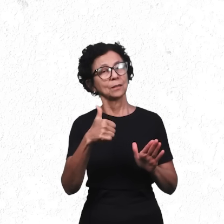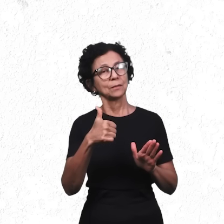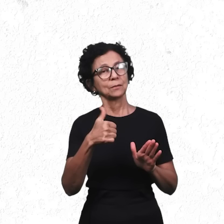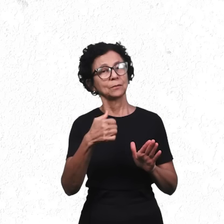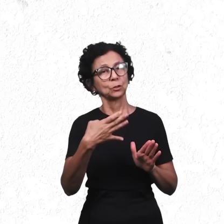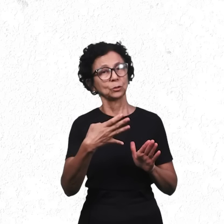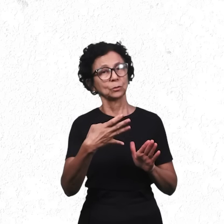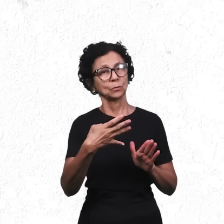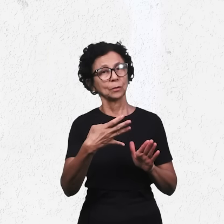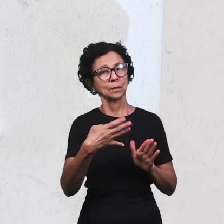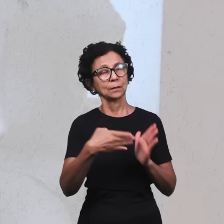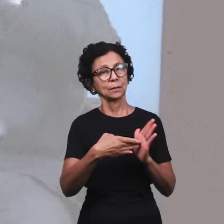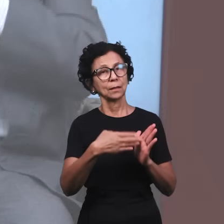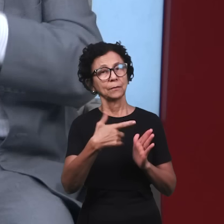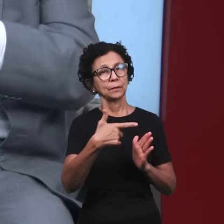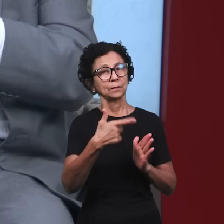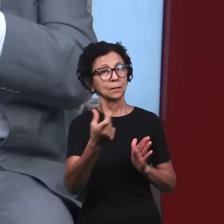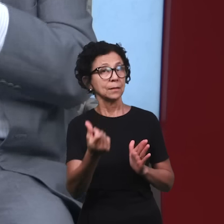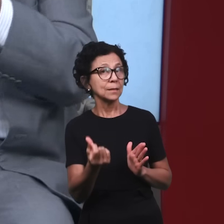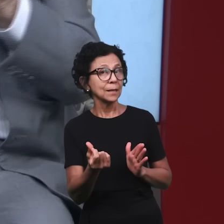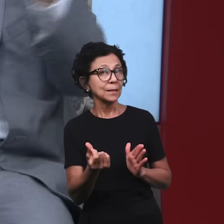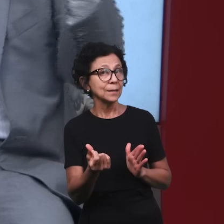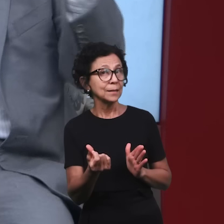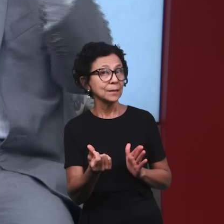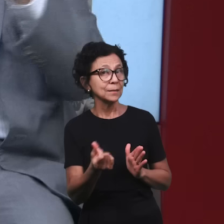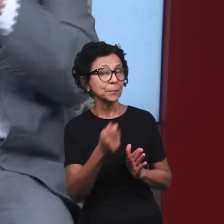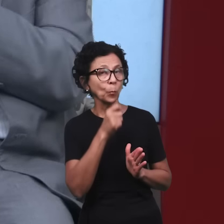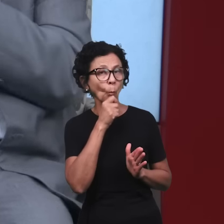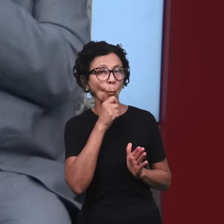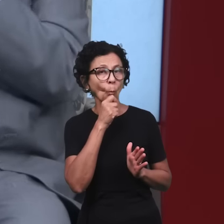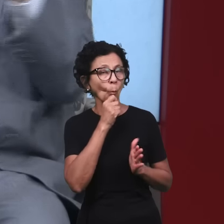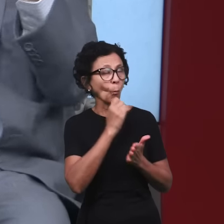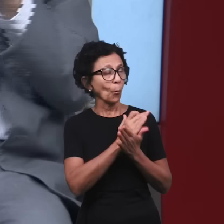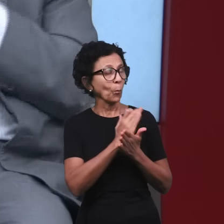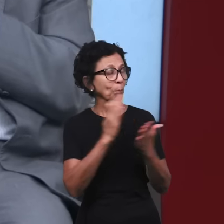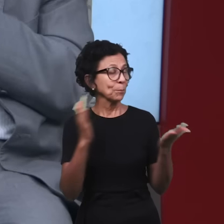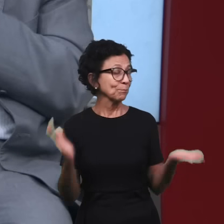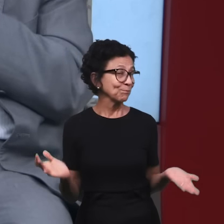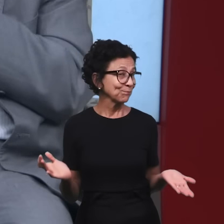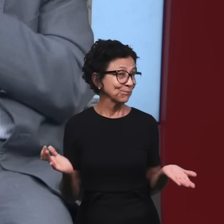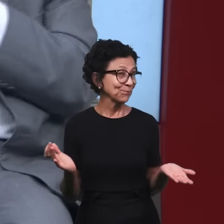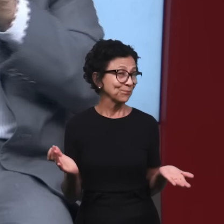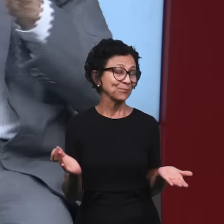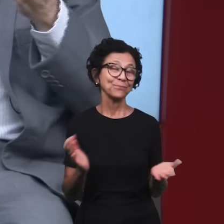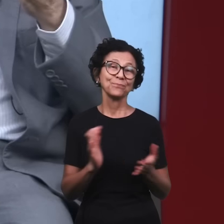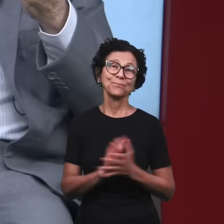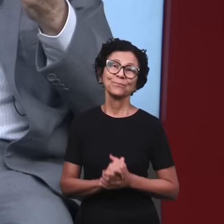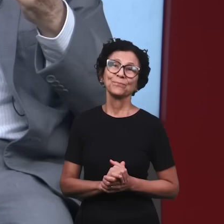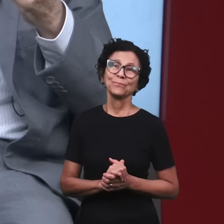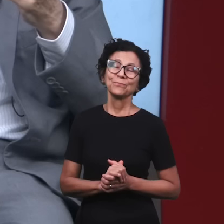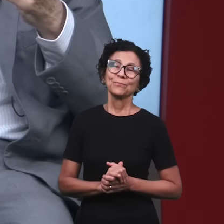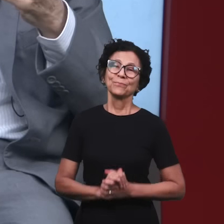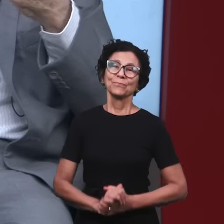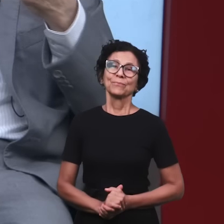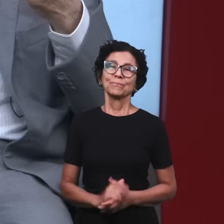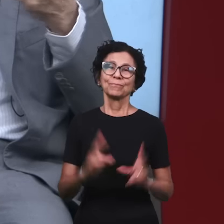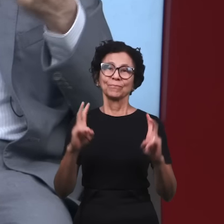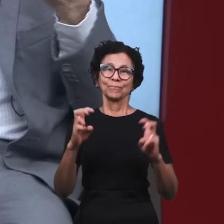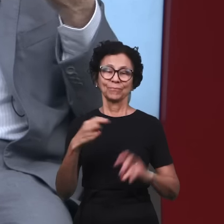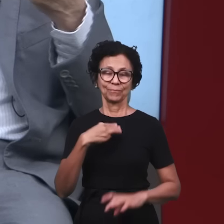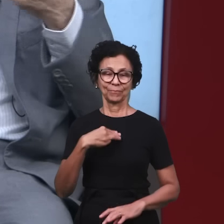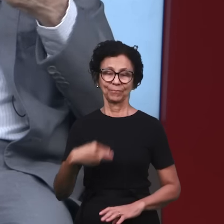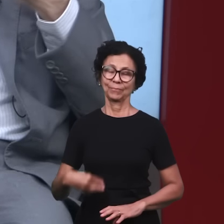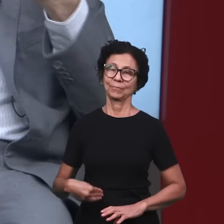26. Não acabamos ainda de falar tudo sobre o Messias, porquanto